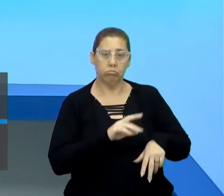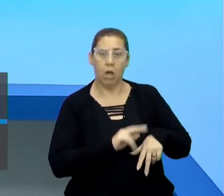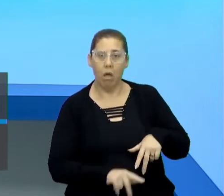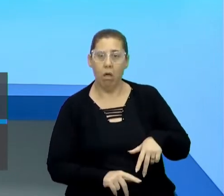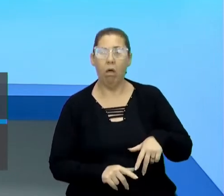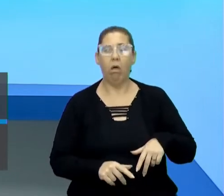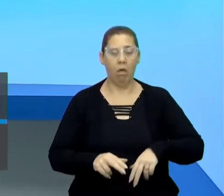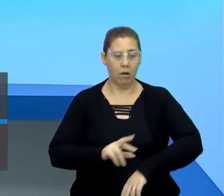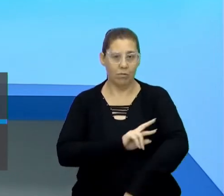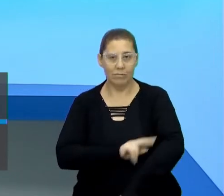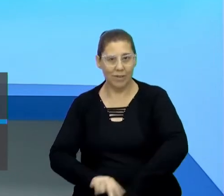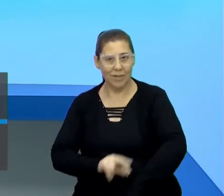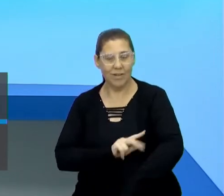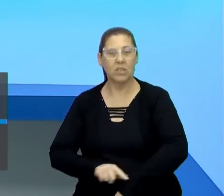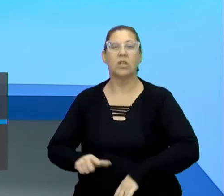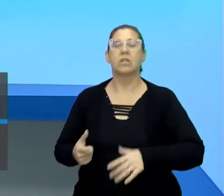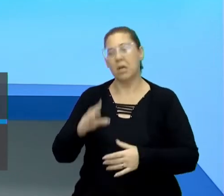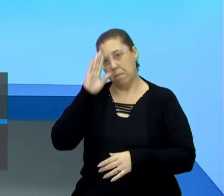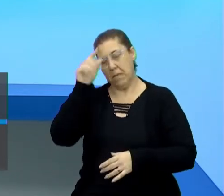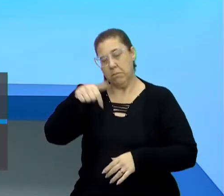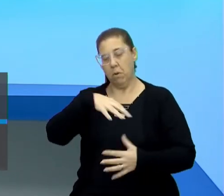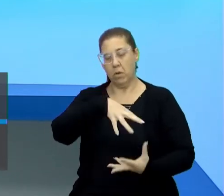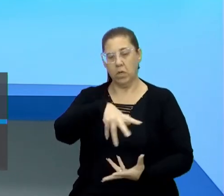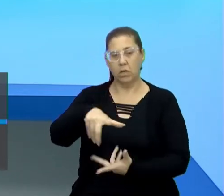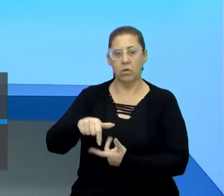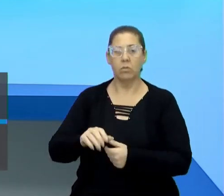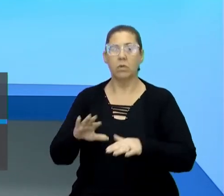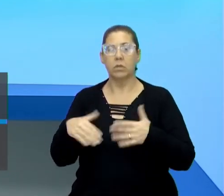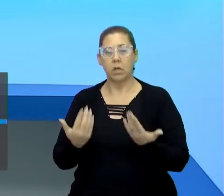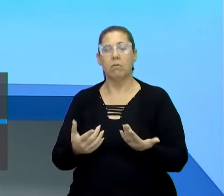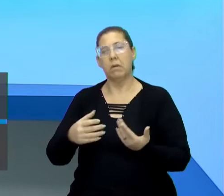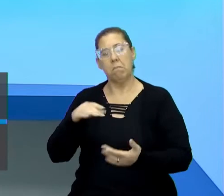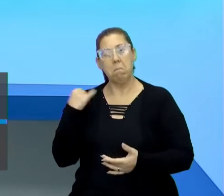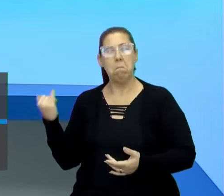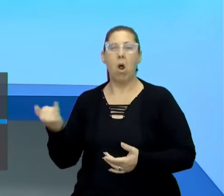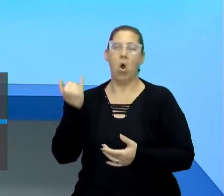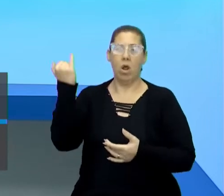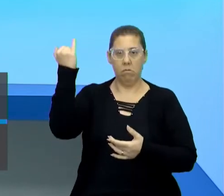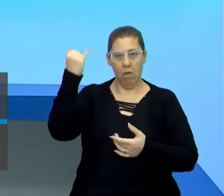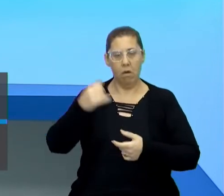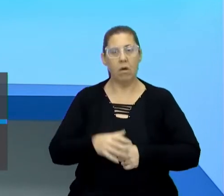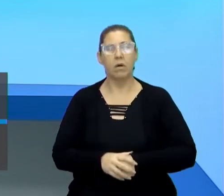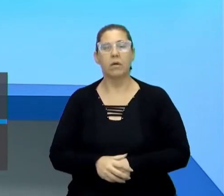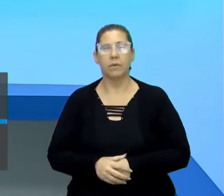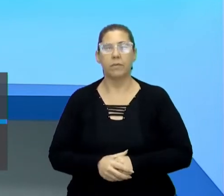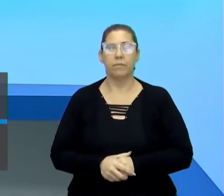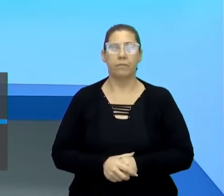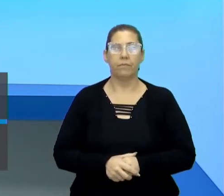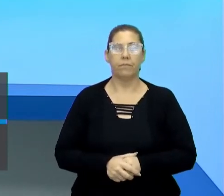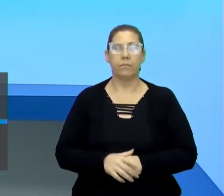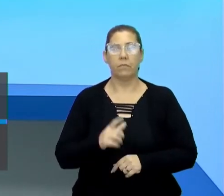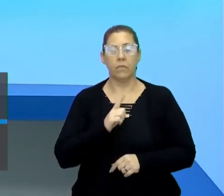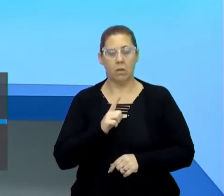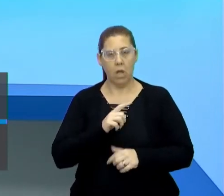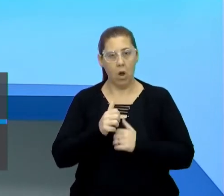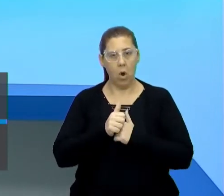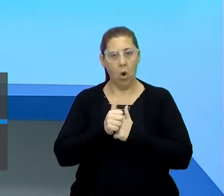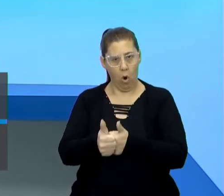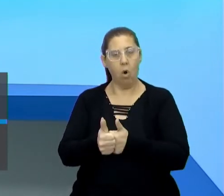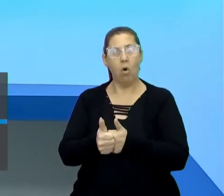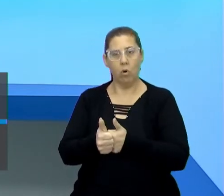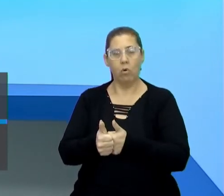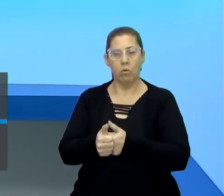é dominante no mundo, que é dominante há muito tempo. Então, essas são as mais importantes. Elas acabam sendo acompanhadas com uma